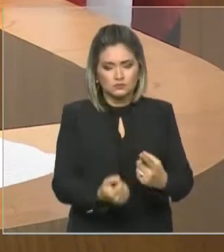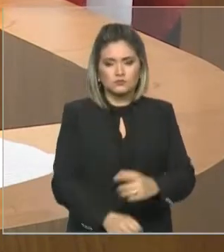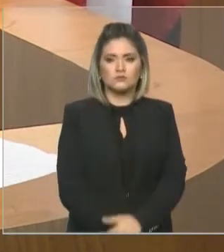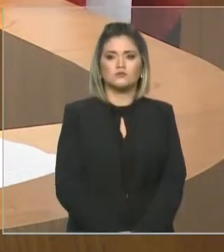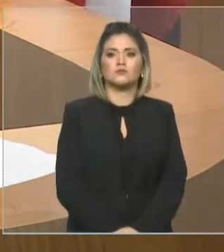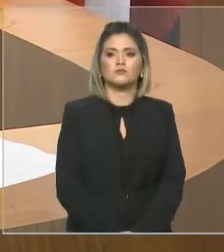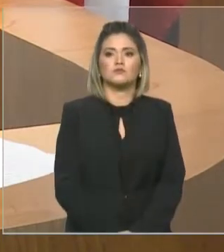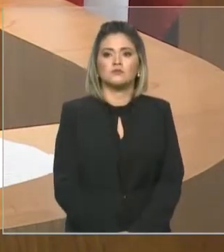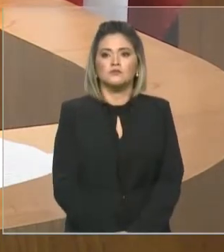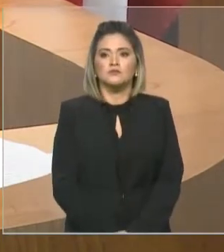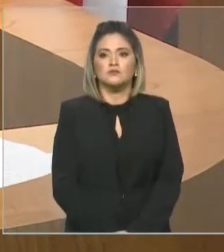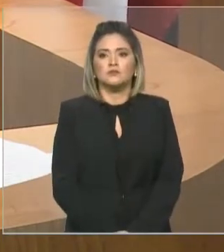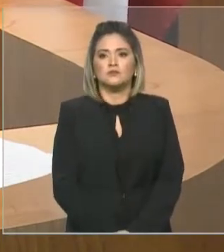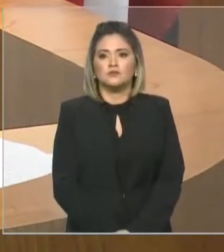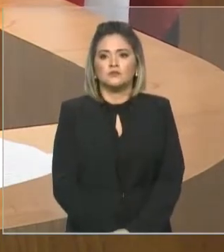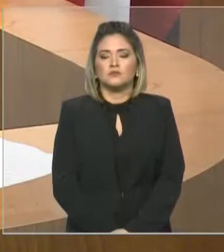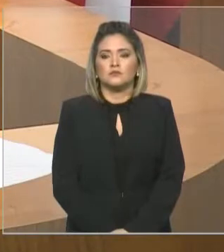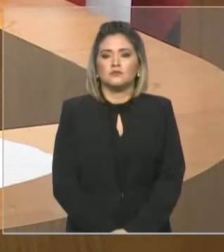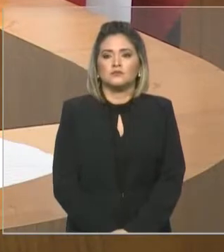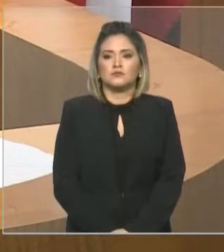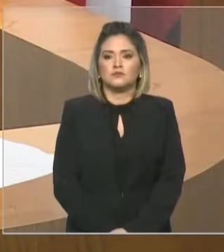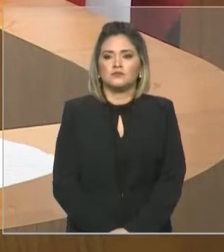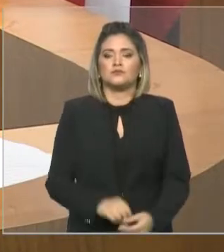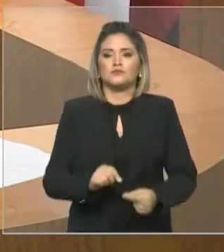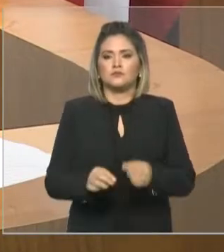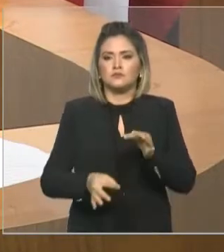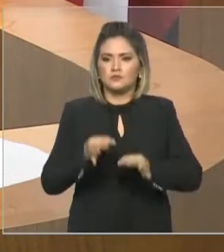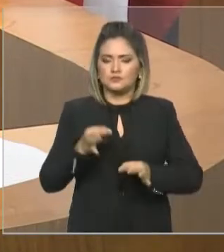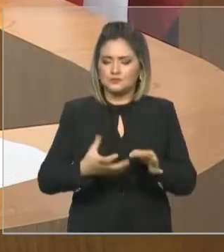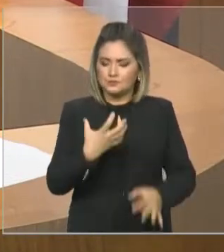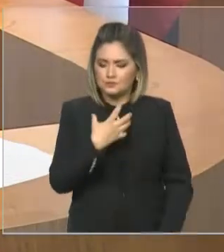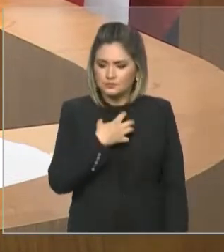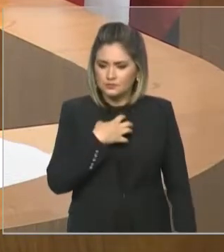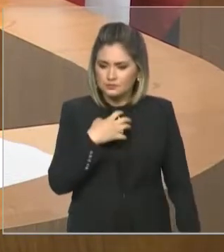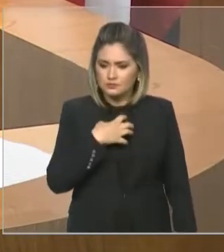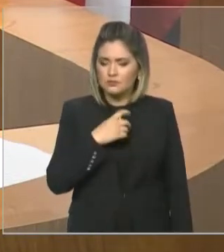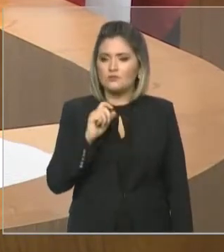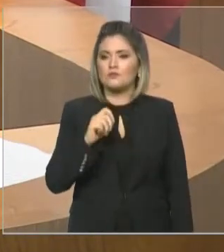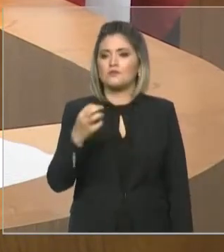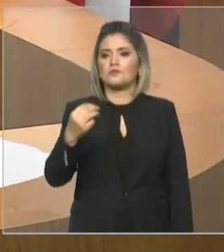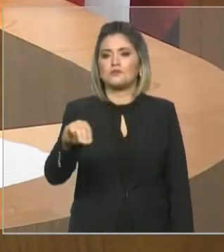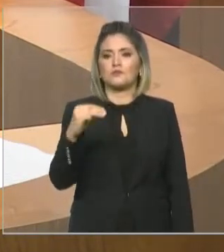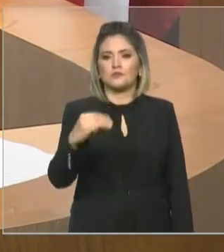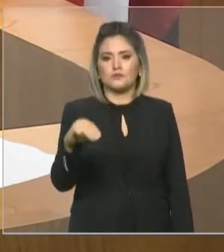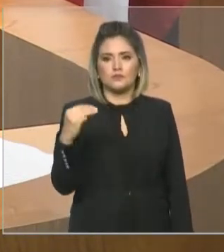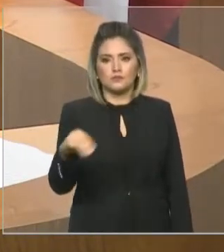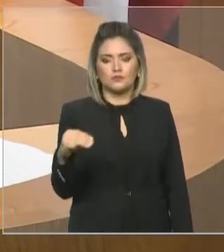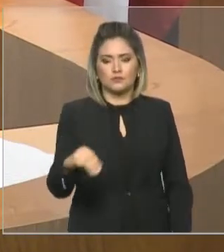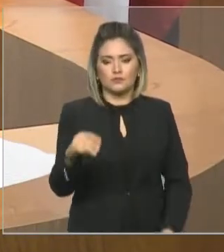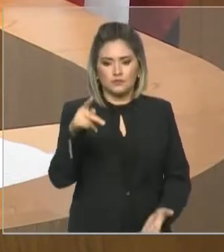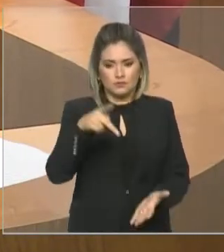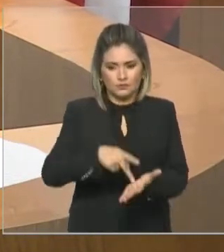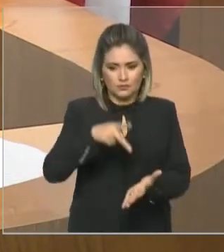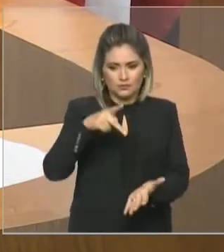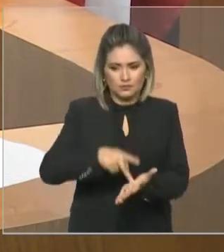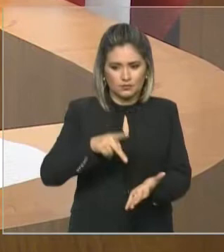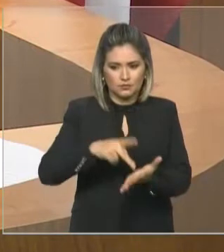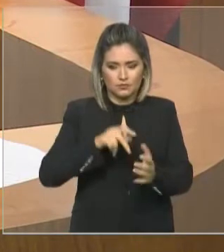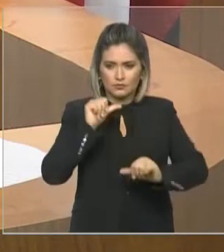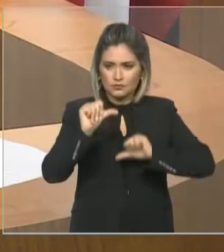Temos o desafio de fazer jus a esse sentimento de que o Maranhão, de fato, é outro, mudou,